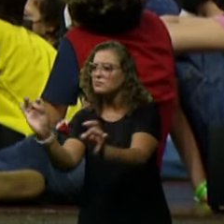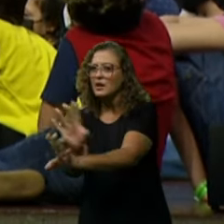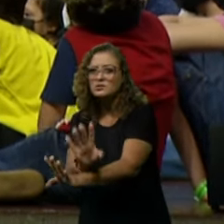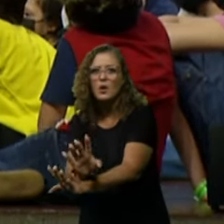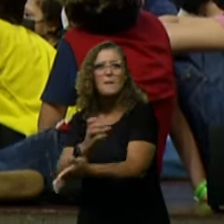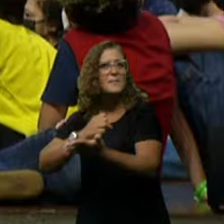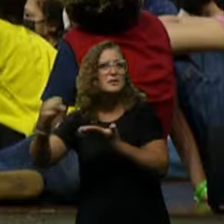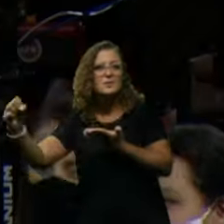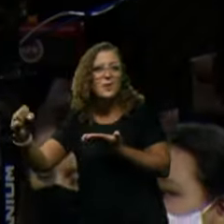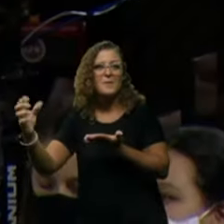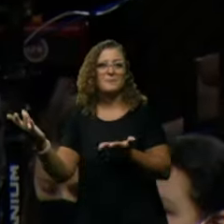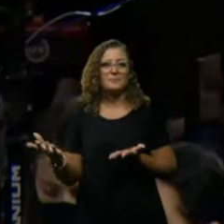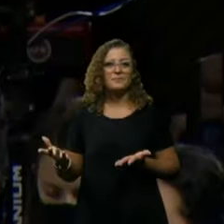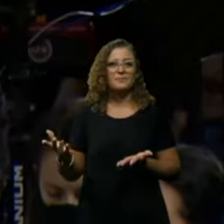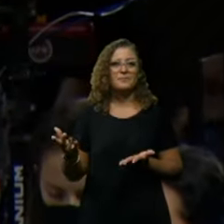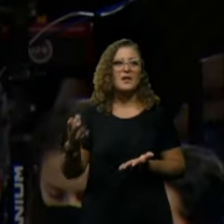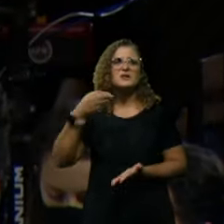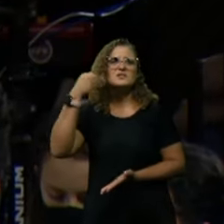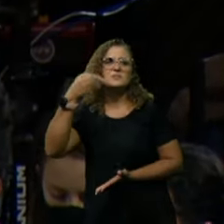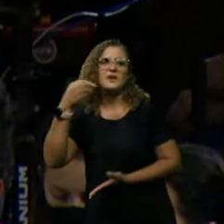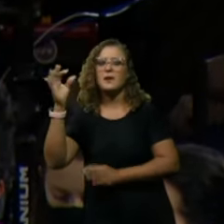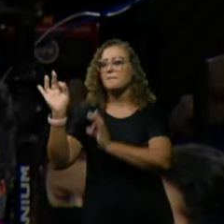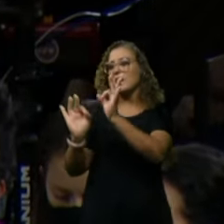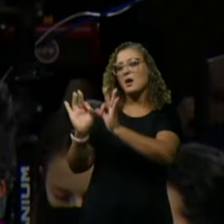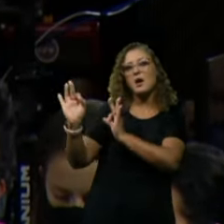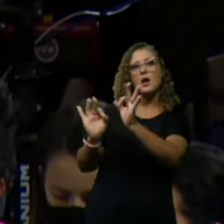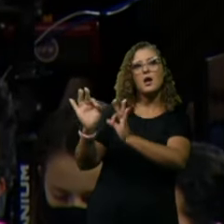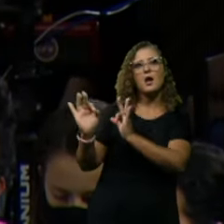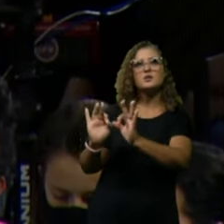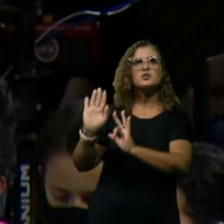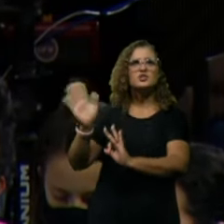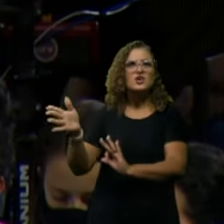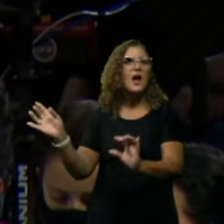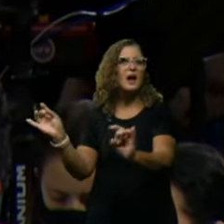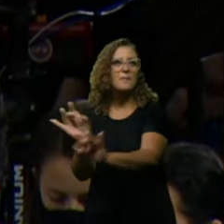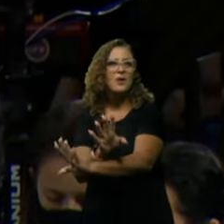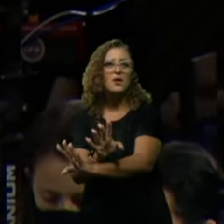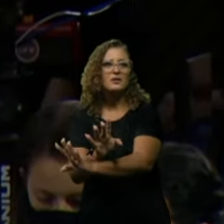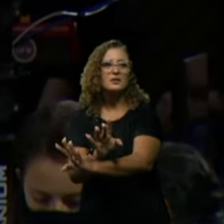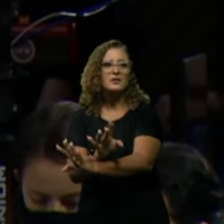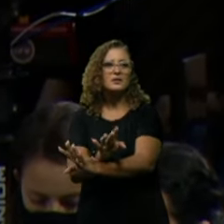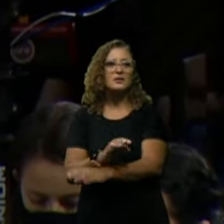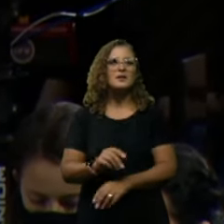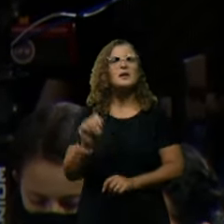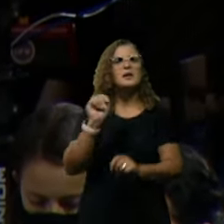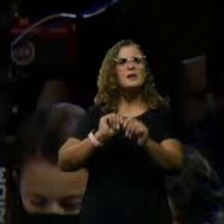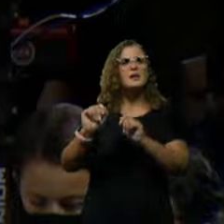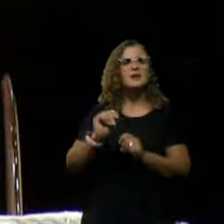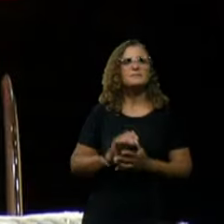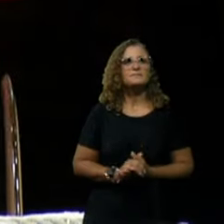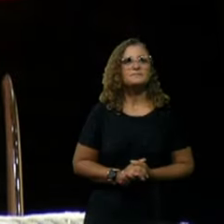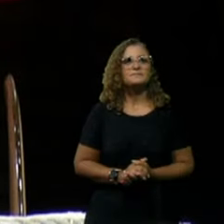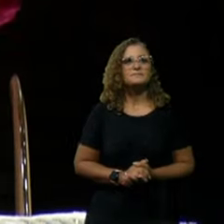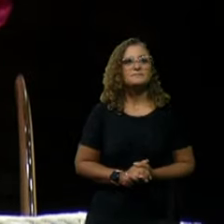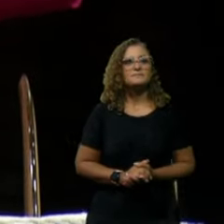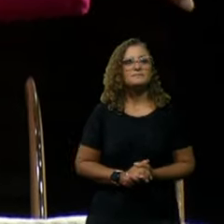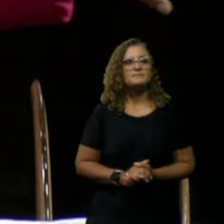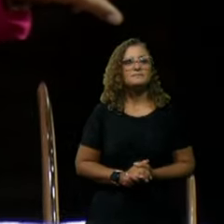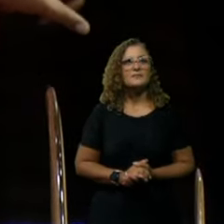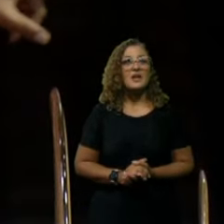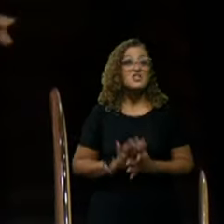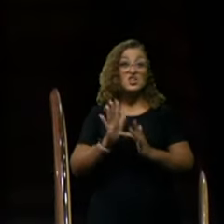eles fizeram era promover o que não pode passar e diga para mim quem não passa quem não passa quem não passa